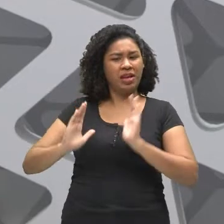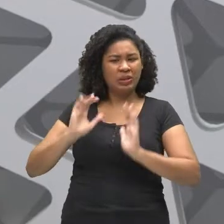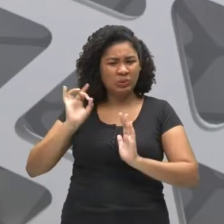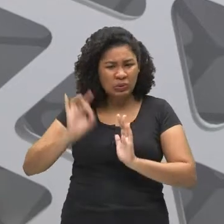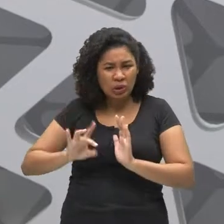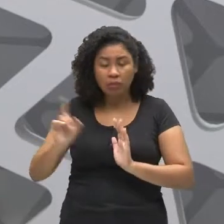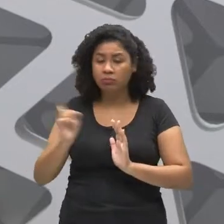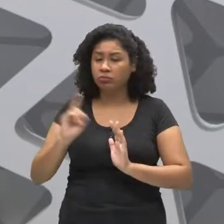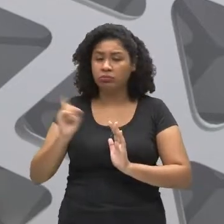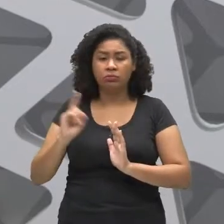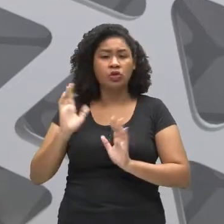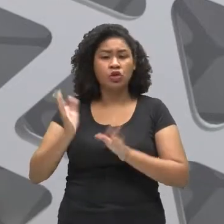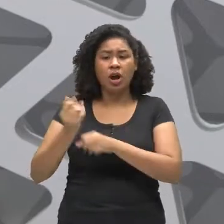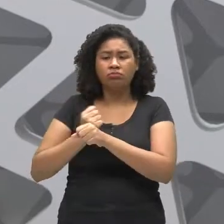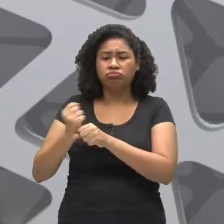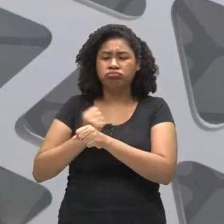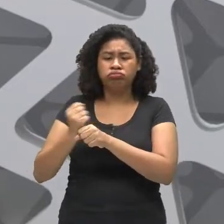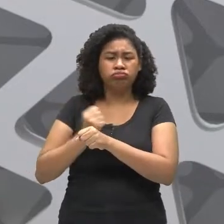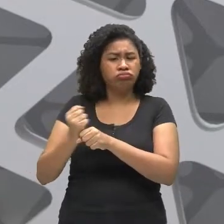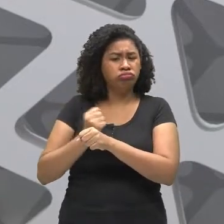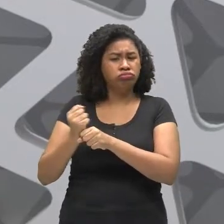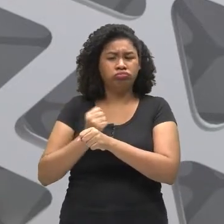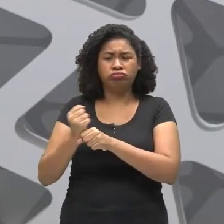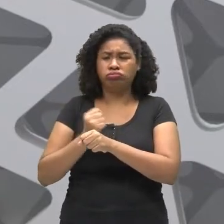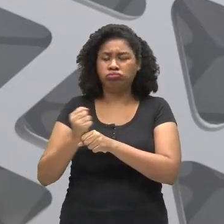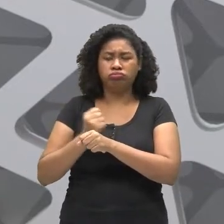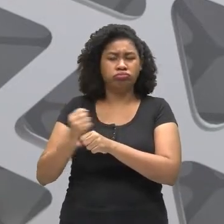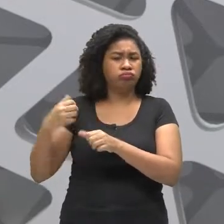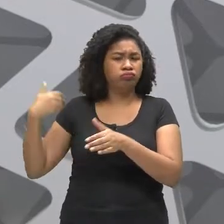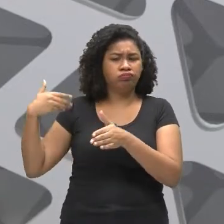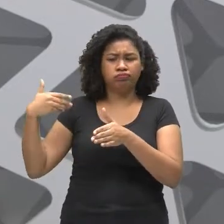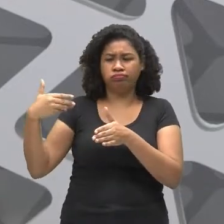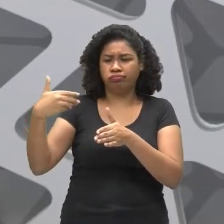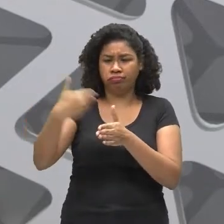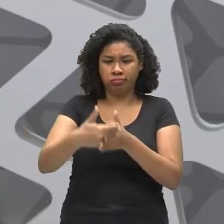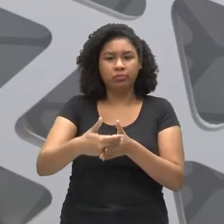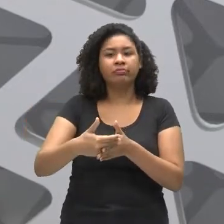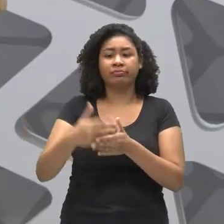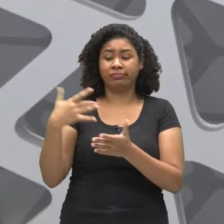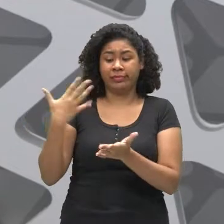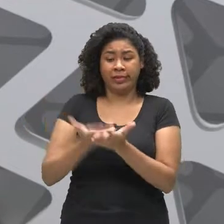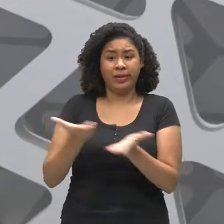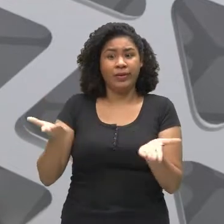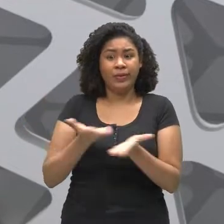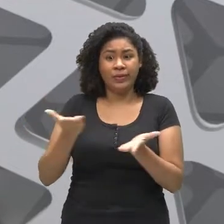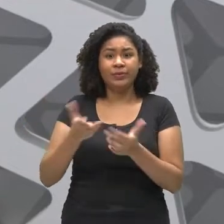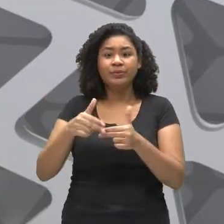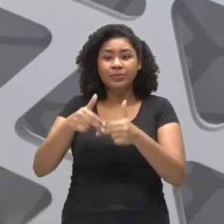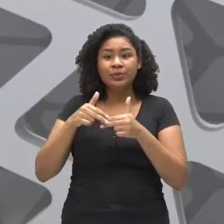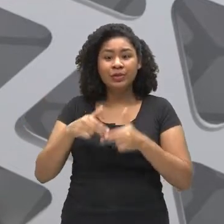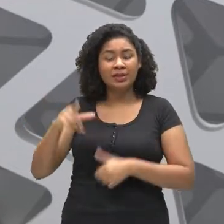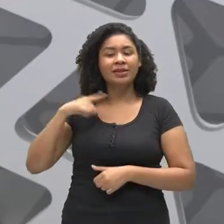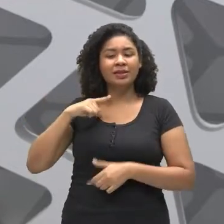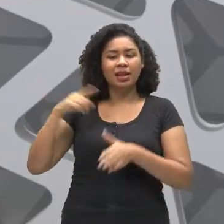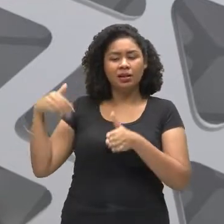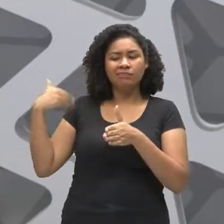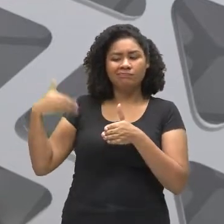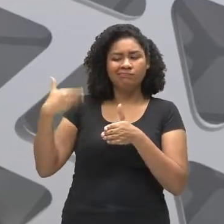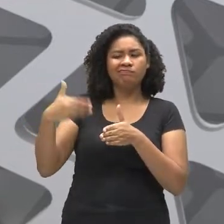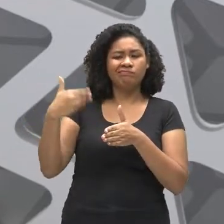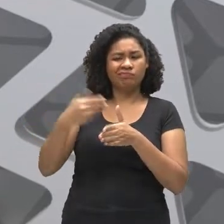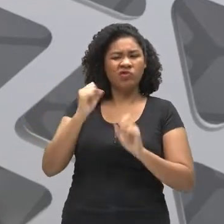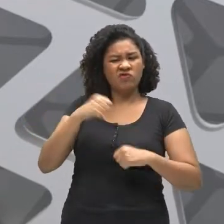como uma instituição secular. Ela já faz parte de um grande processo que vem